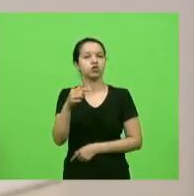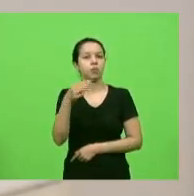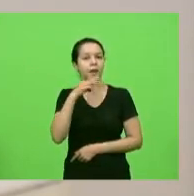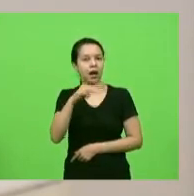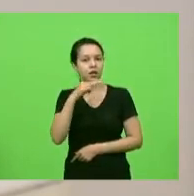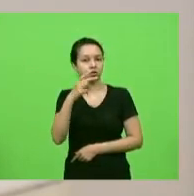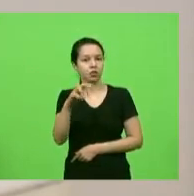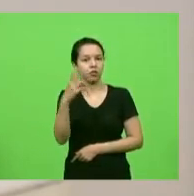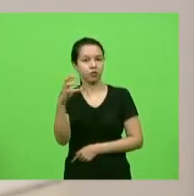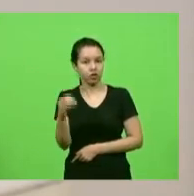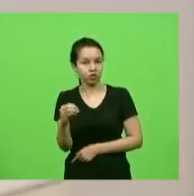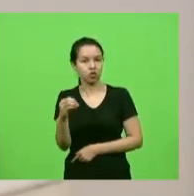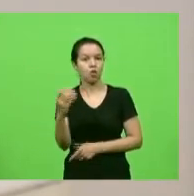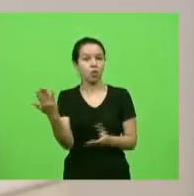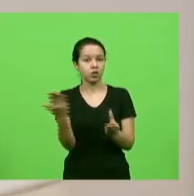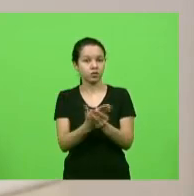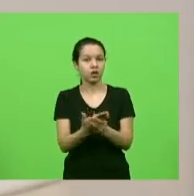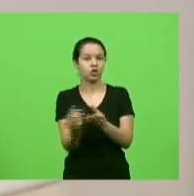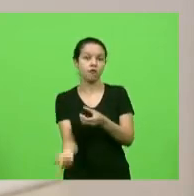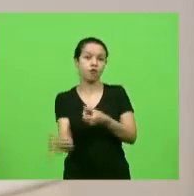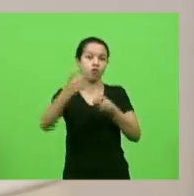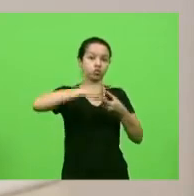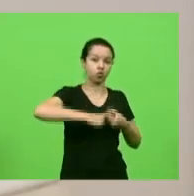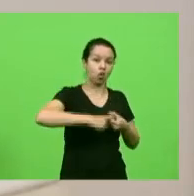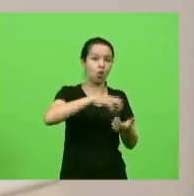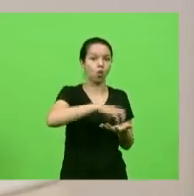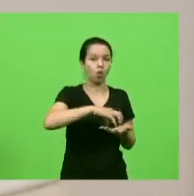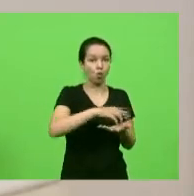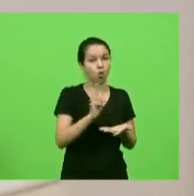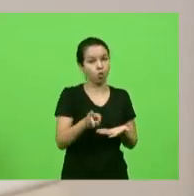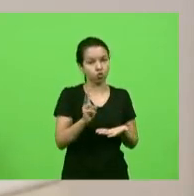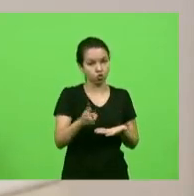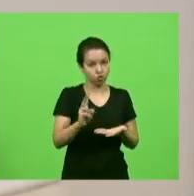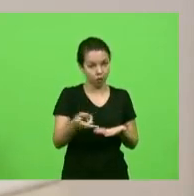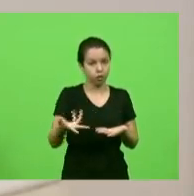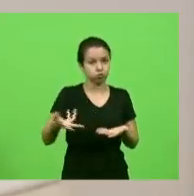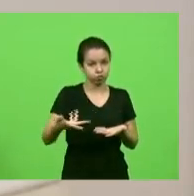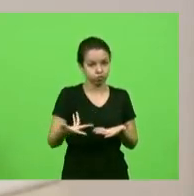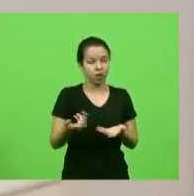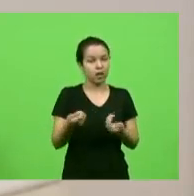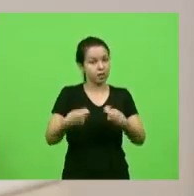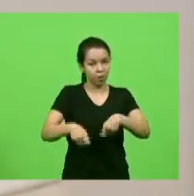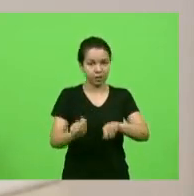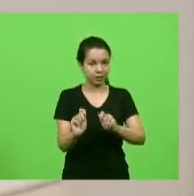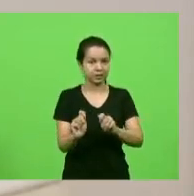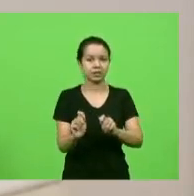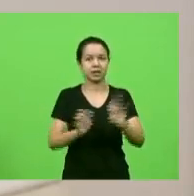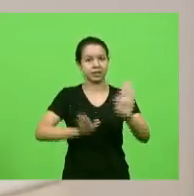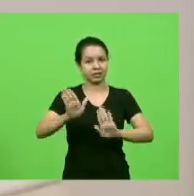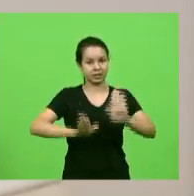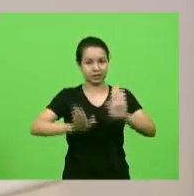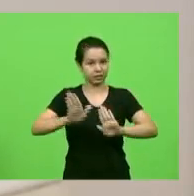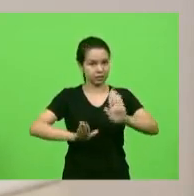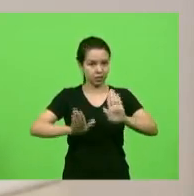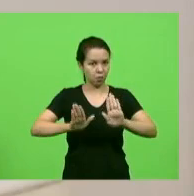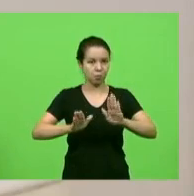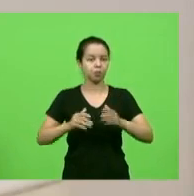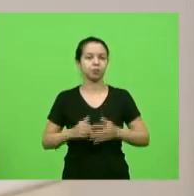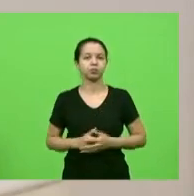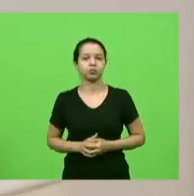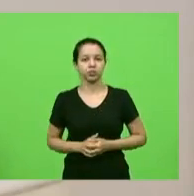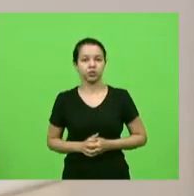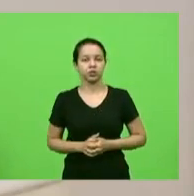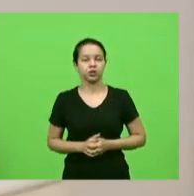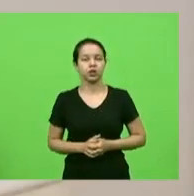abre aspas, para dar continuidade à dispensa de licitação, fecha aspas, sobrevindo então a minuta da dispensa